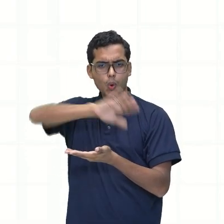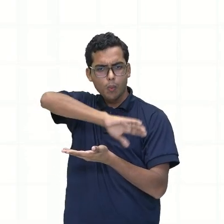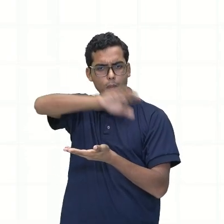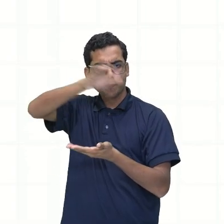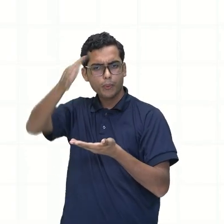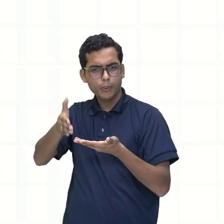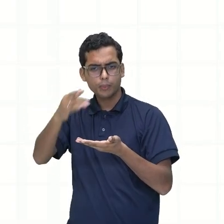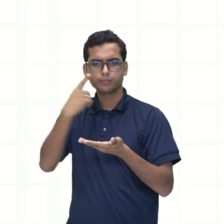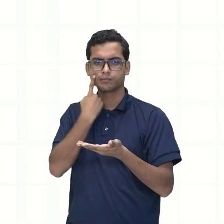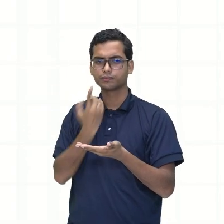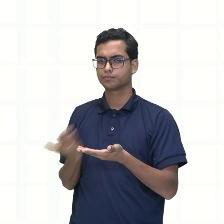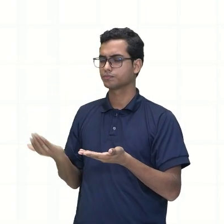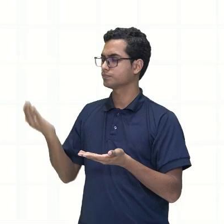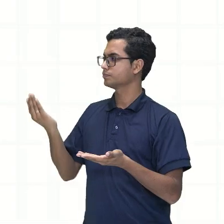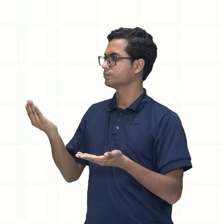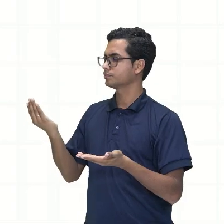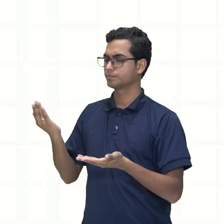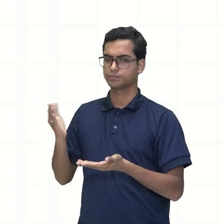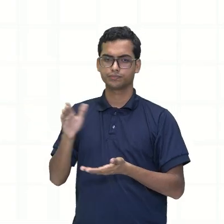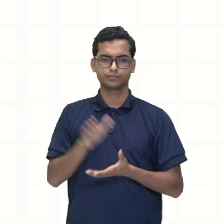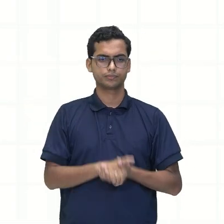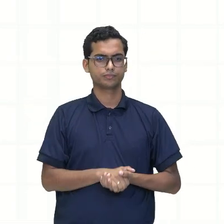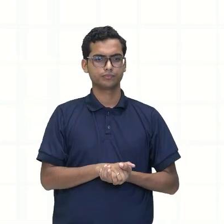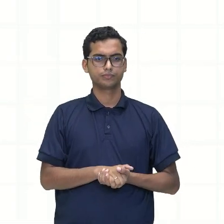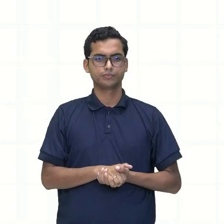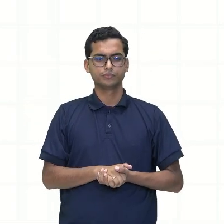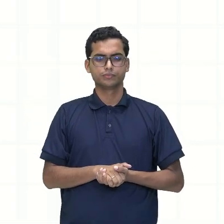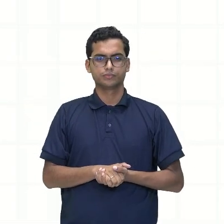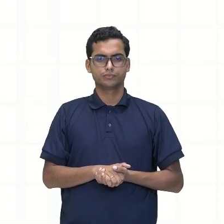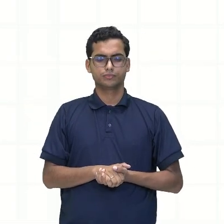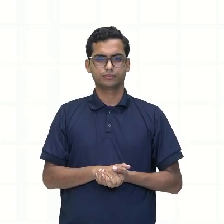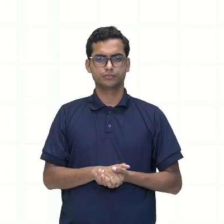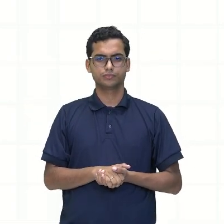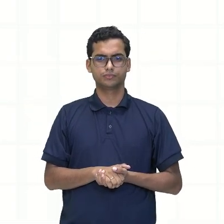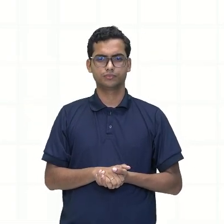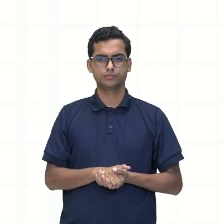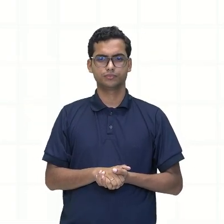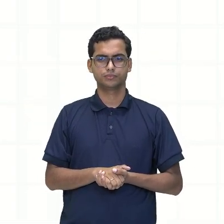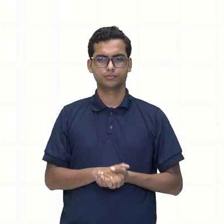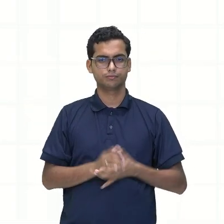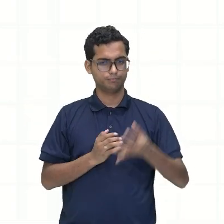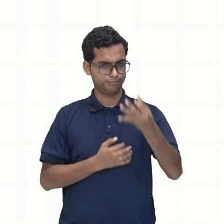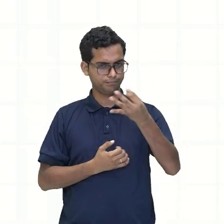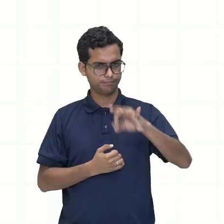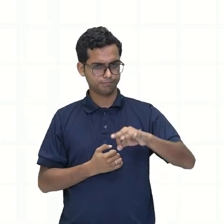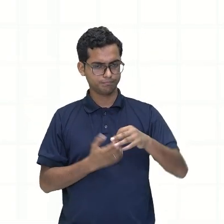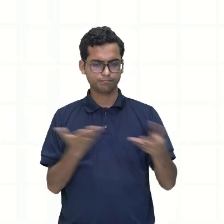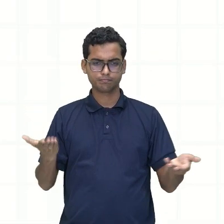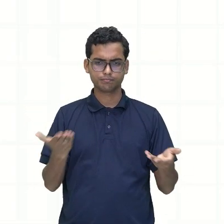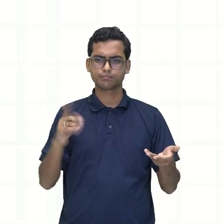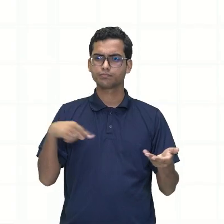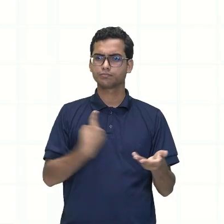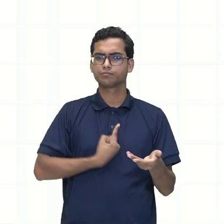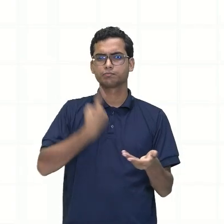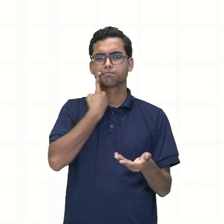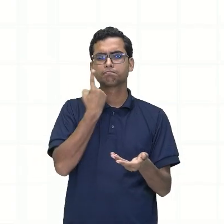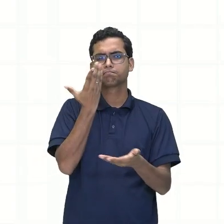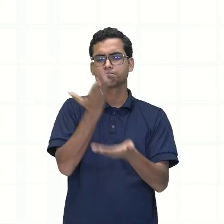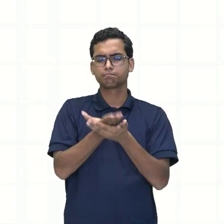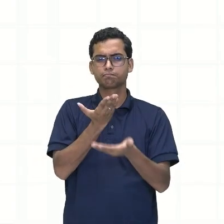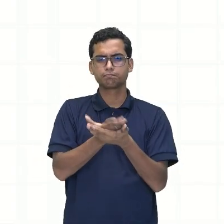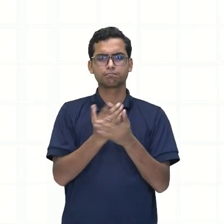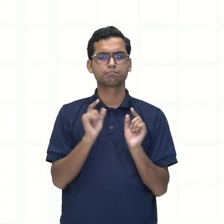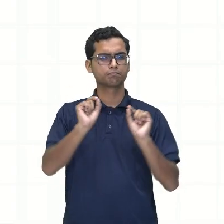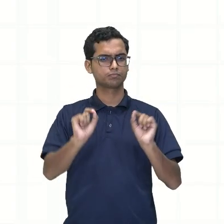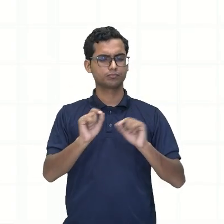90% vai estar na estratosfera, certo? E aqui nós vemos, observem